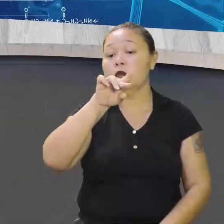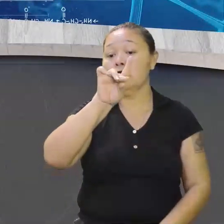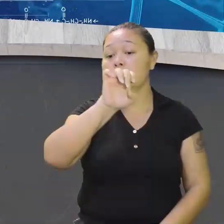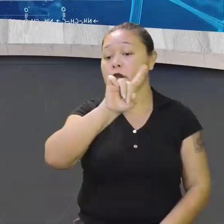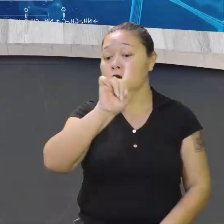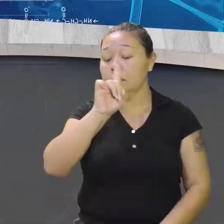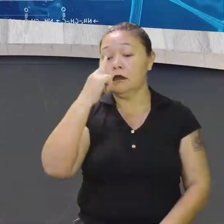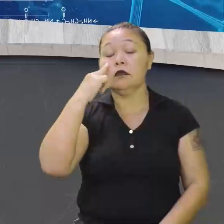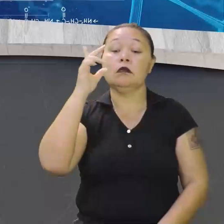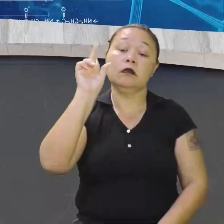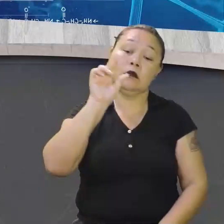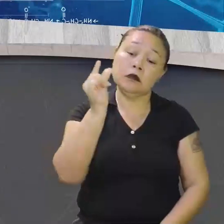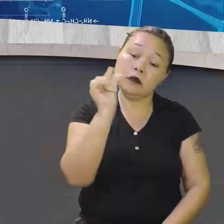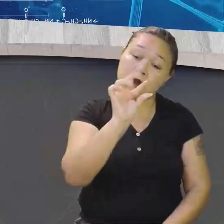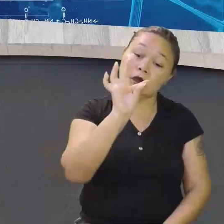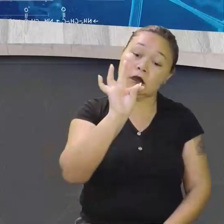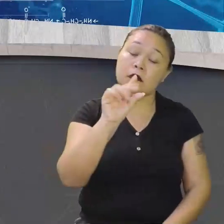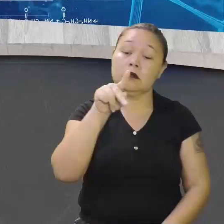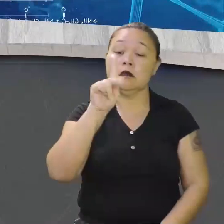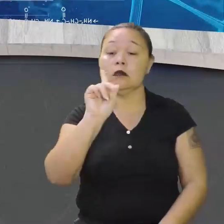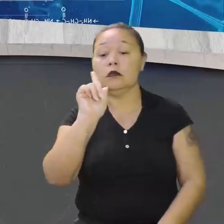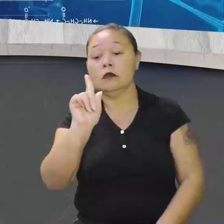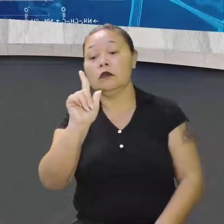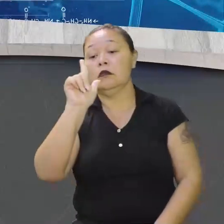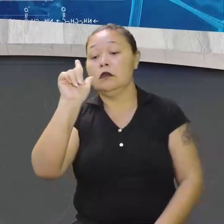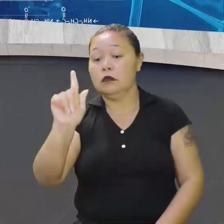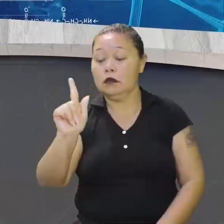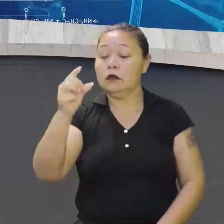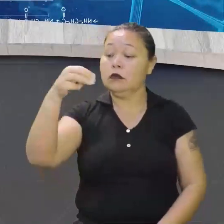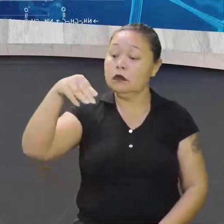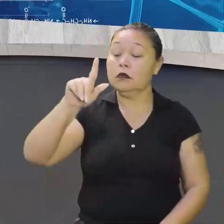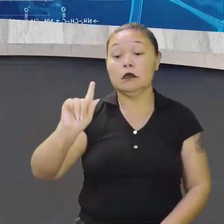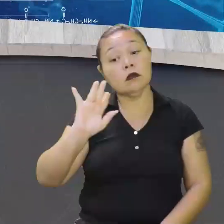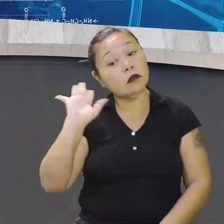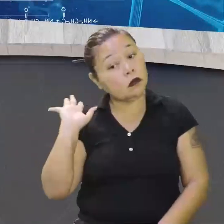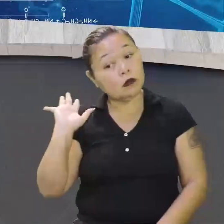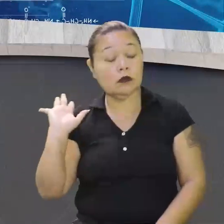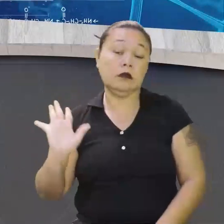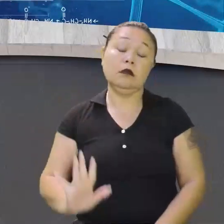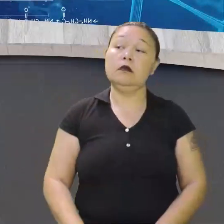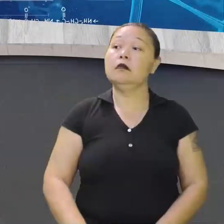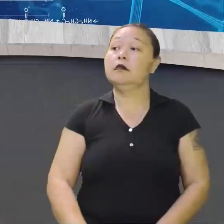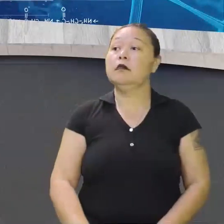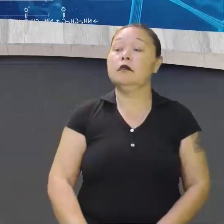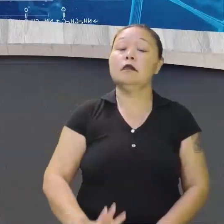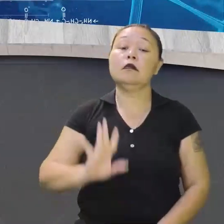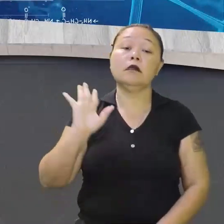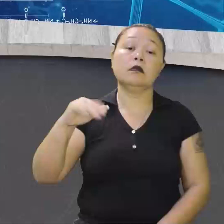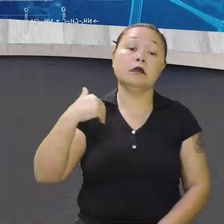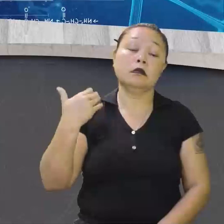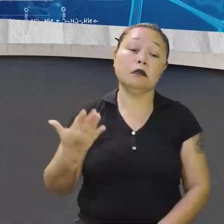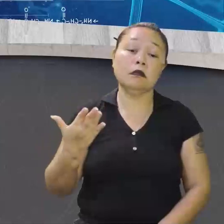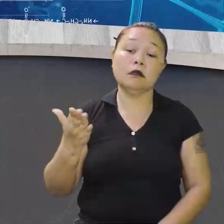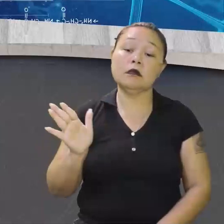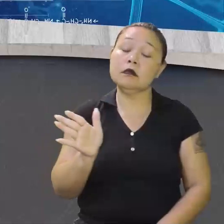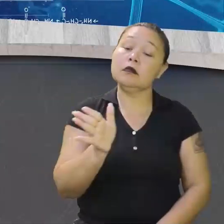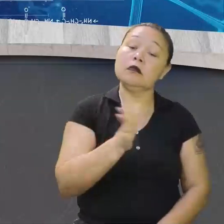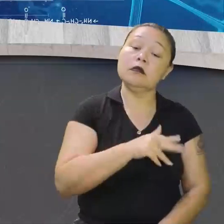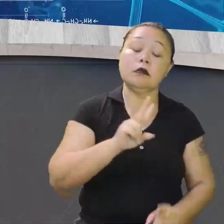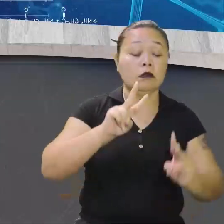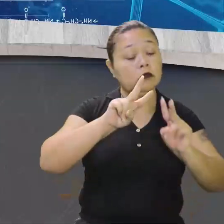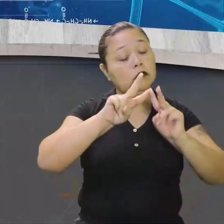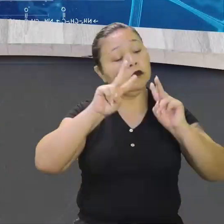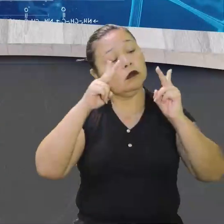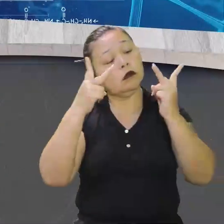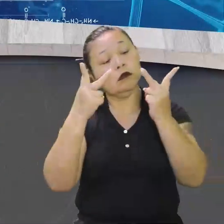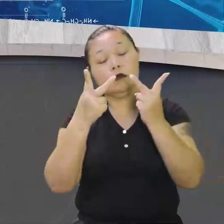de tonelada, quilograma, grama, miligrama, enfim. Partindo agora para volume, volume